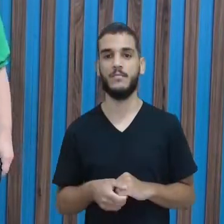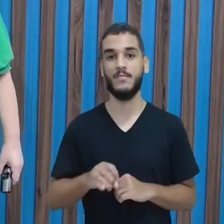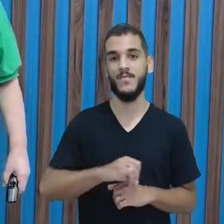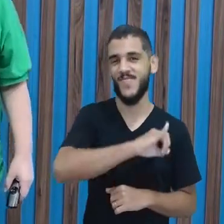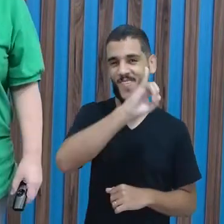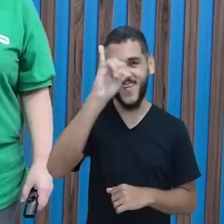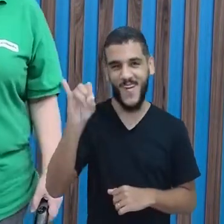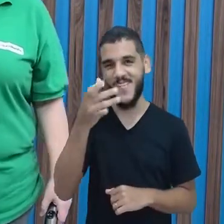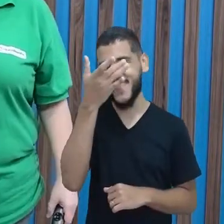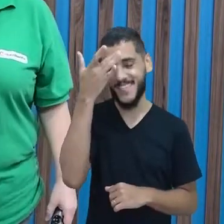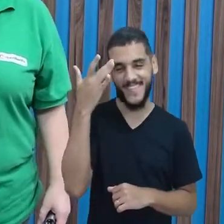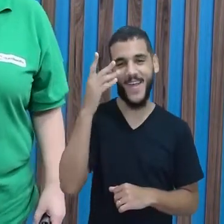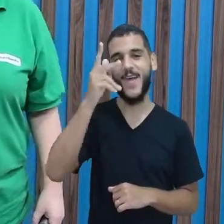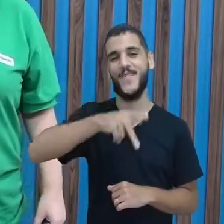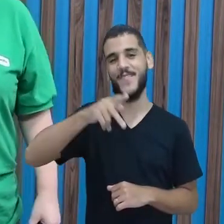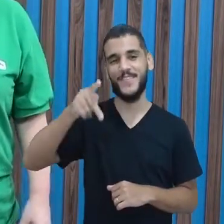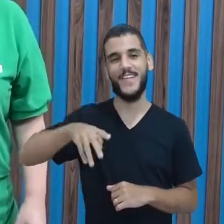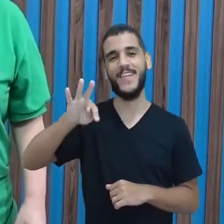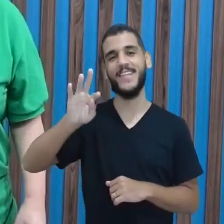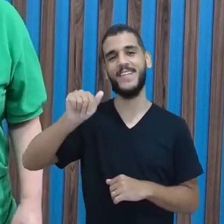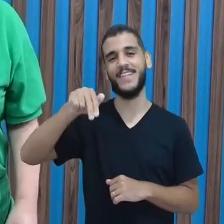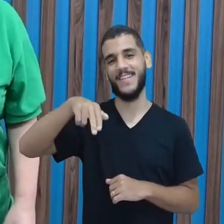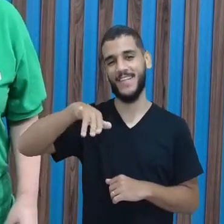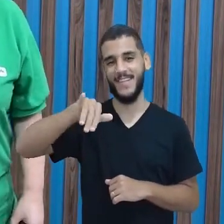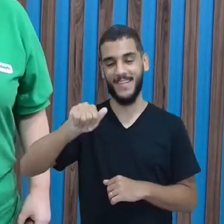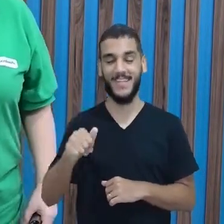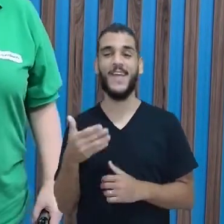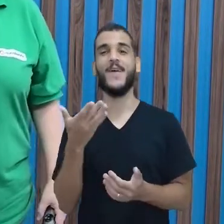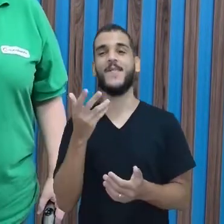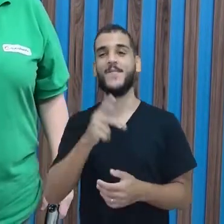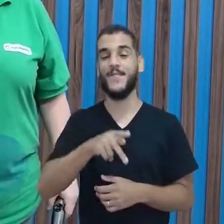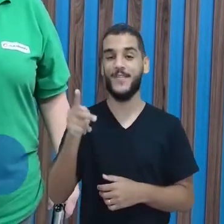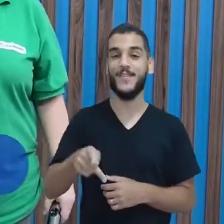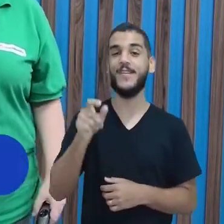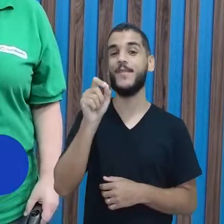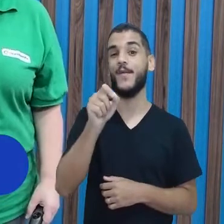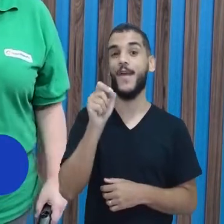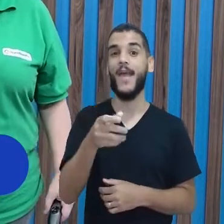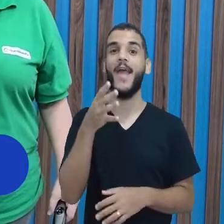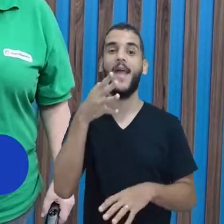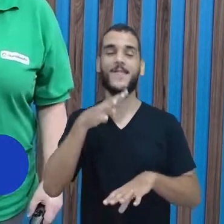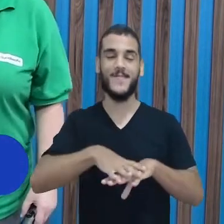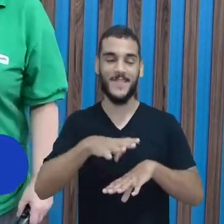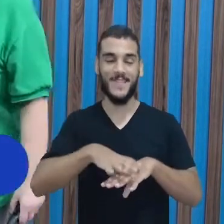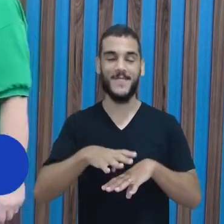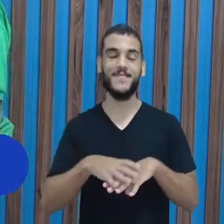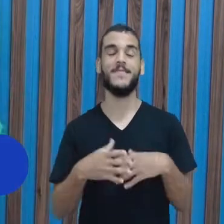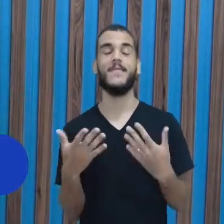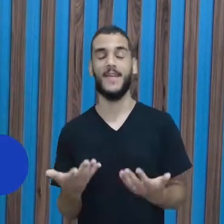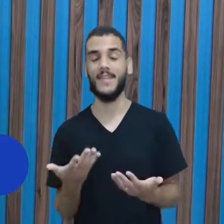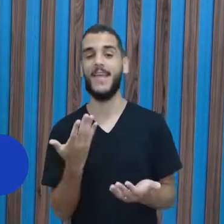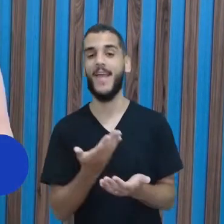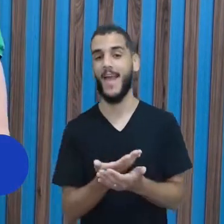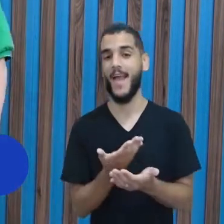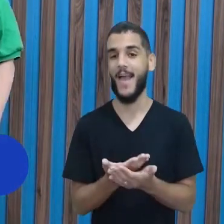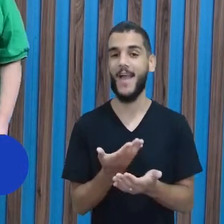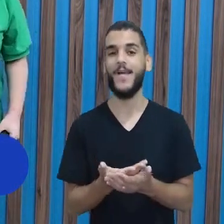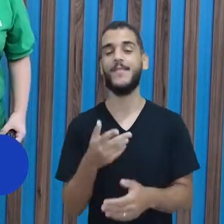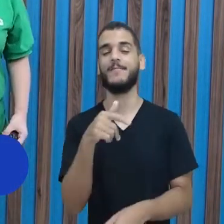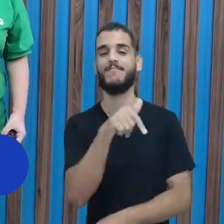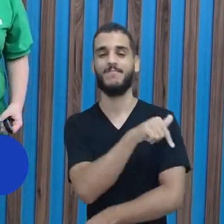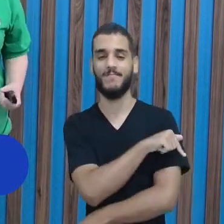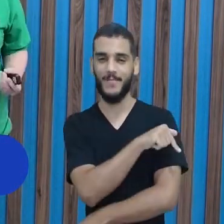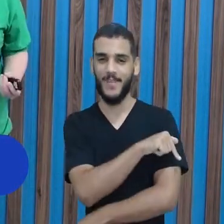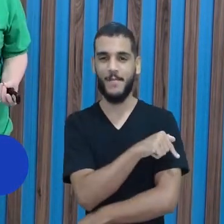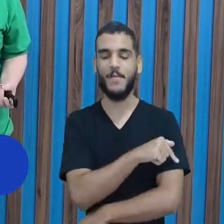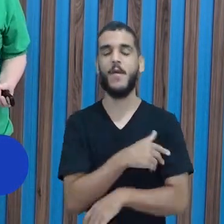Oi, turma! Sou Tânia Paredes, sou a professora de matemática e hoje, na aula do 7º ano, vamos trabalhar